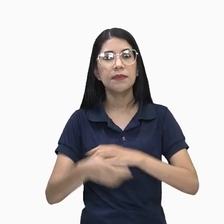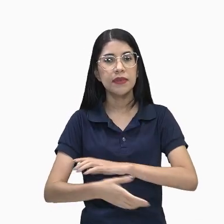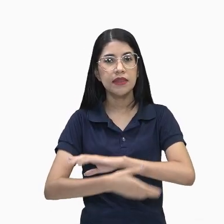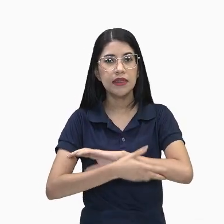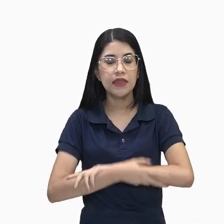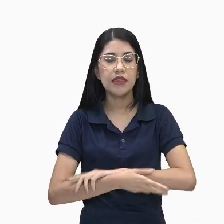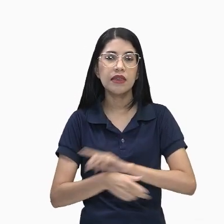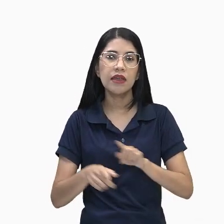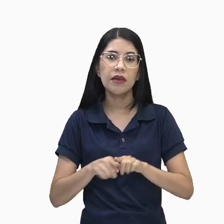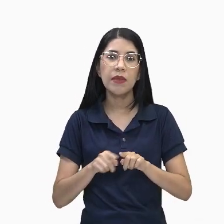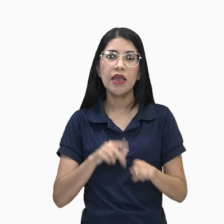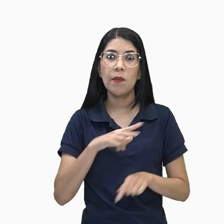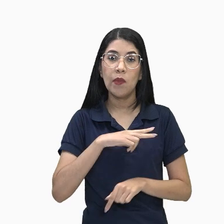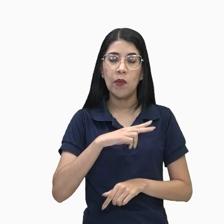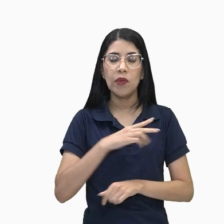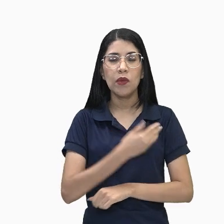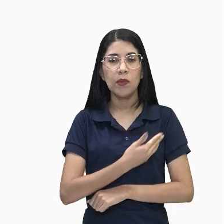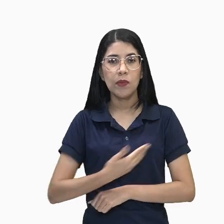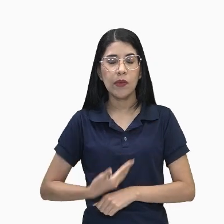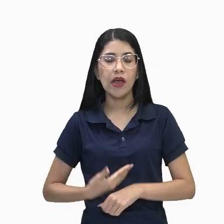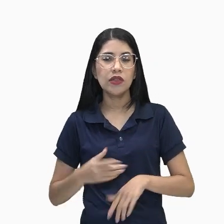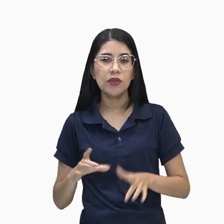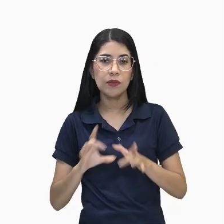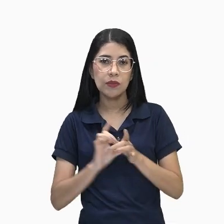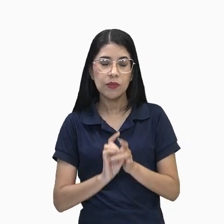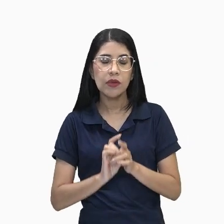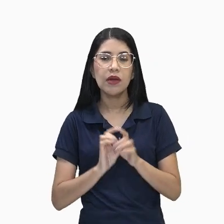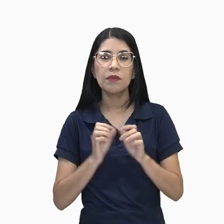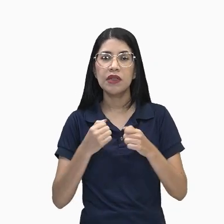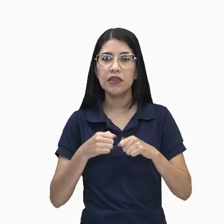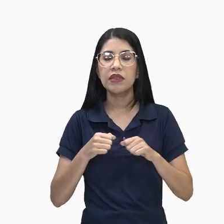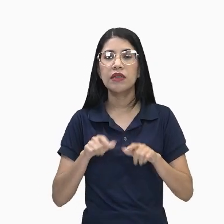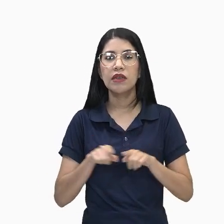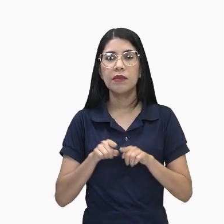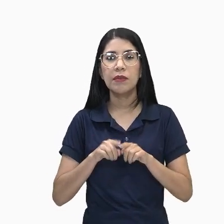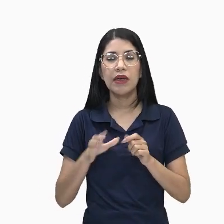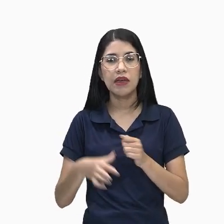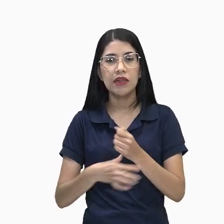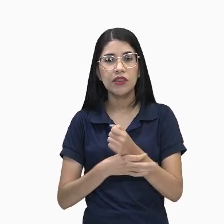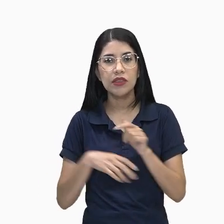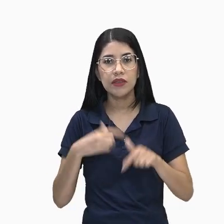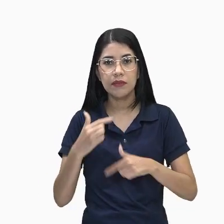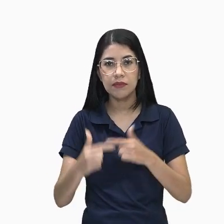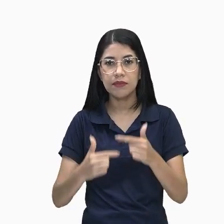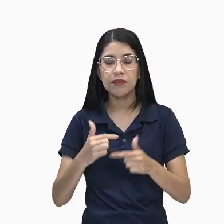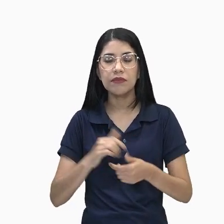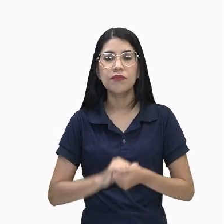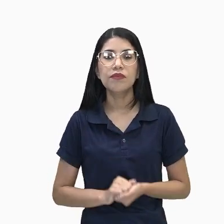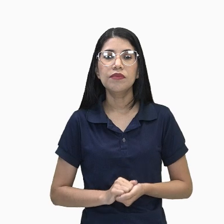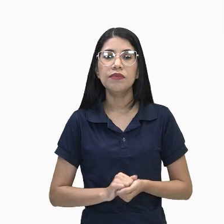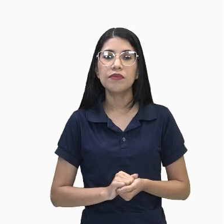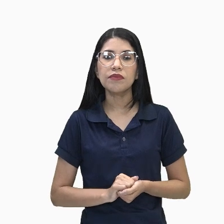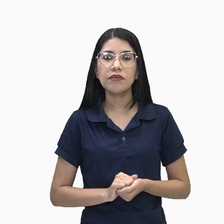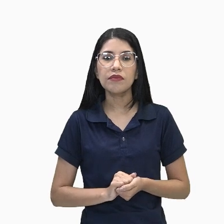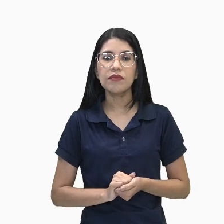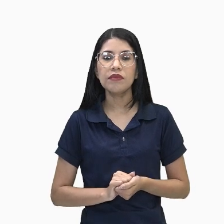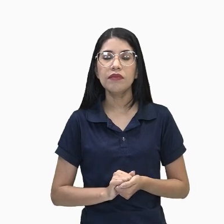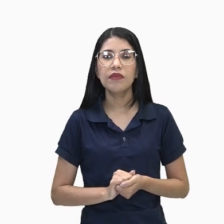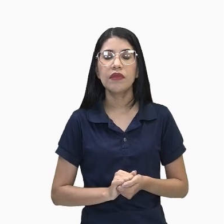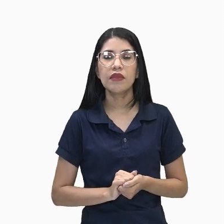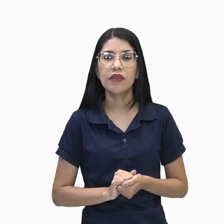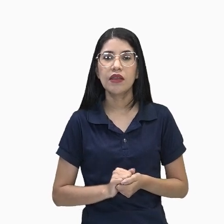parceria público-privada, entre Estado e iniciativa privada. Uma outra característica é